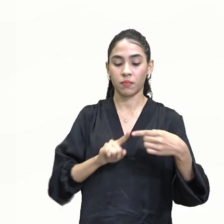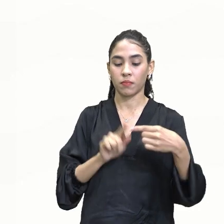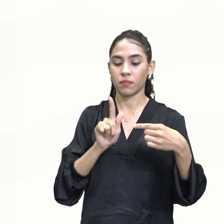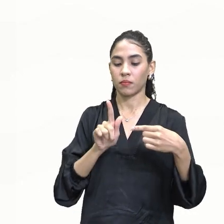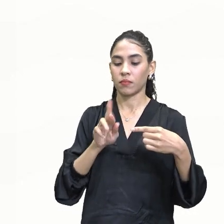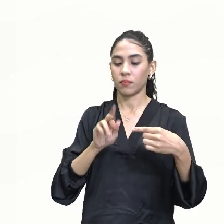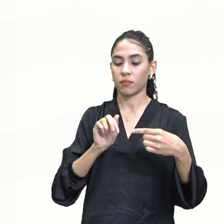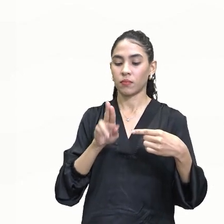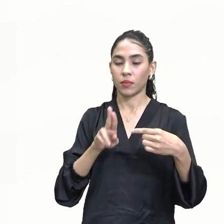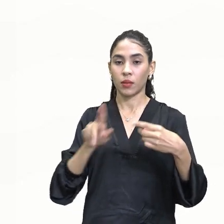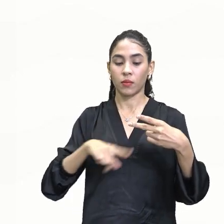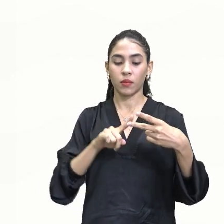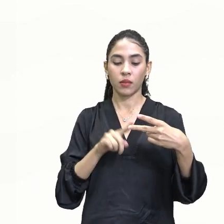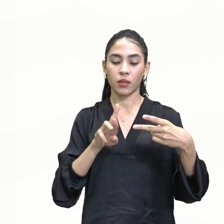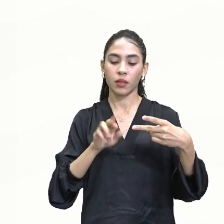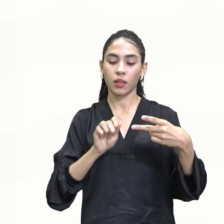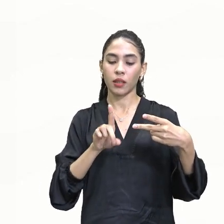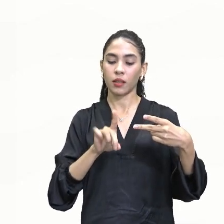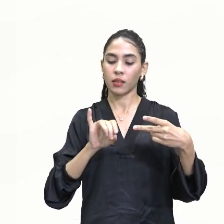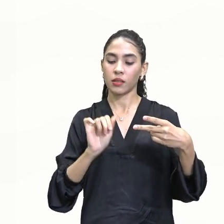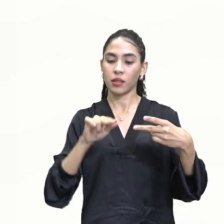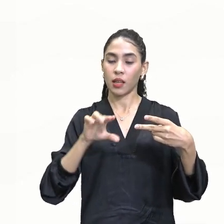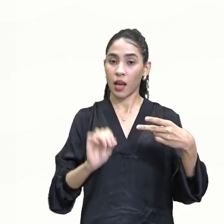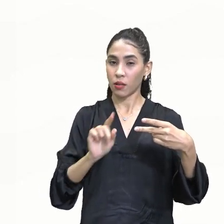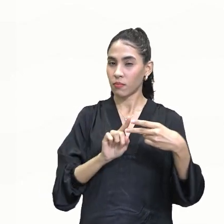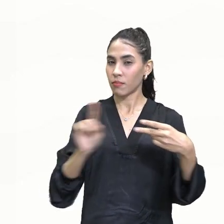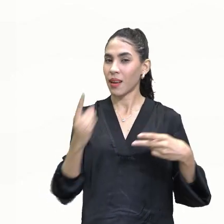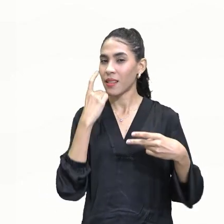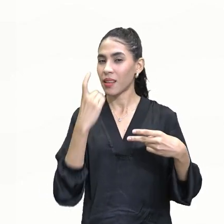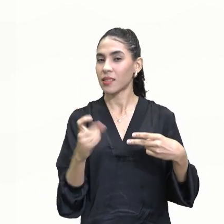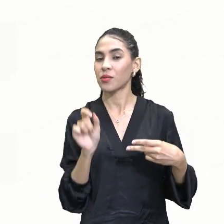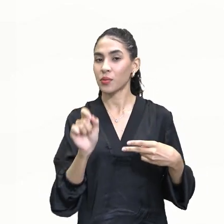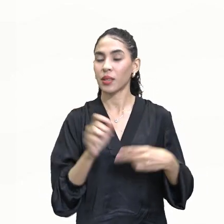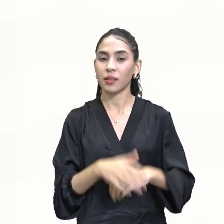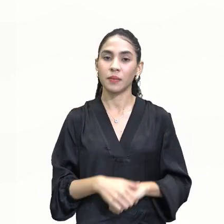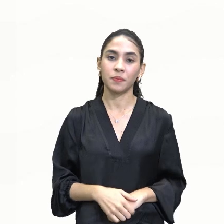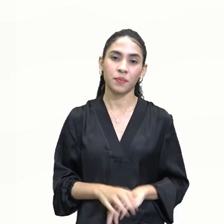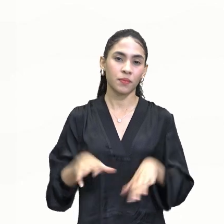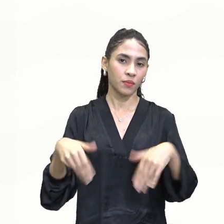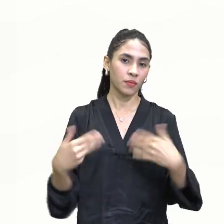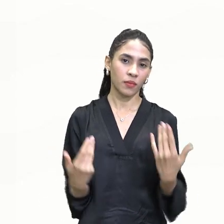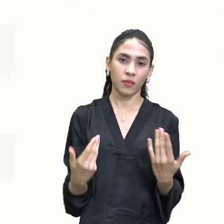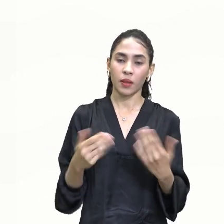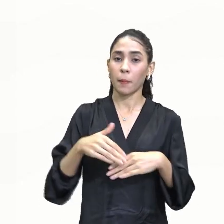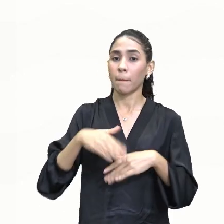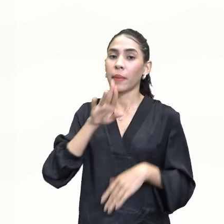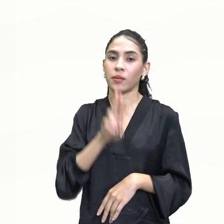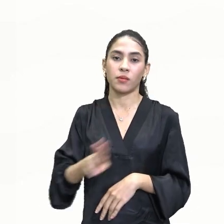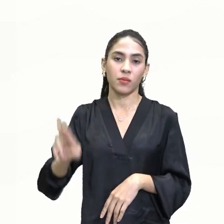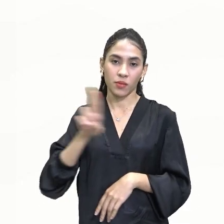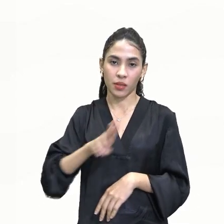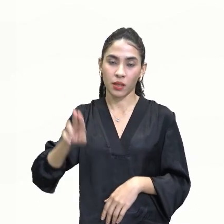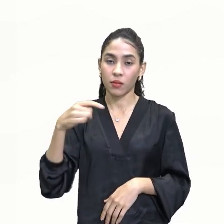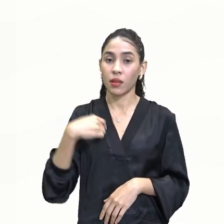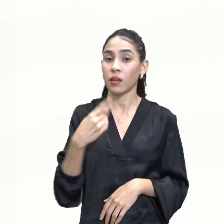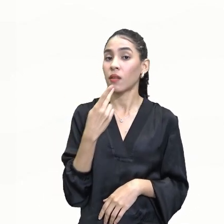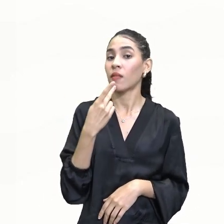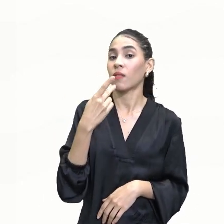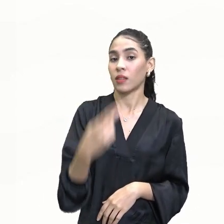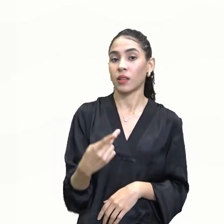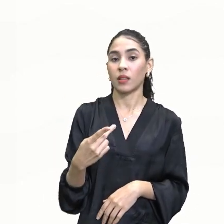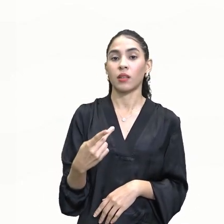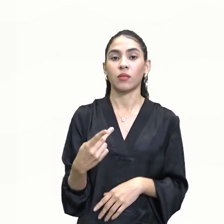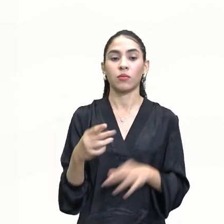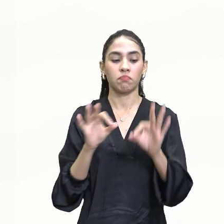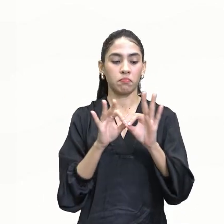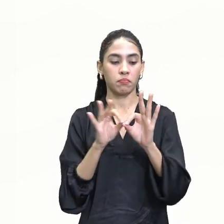o radiano. Mas o que é interessante aí lembrar, qual é a mais usual quando eu estou falando de medida